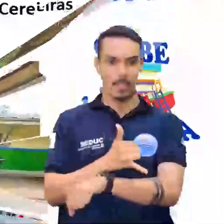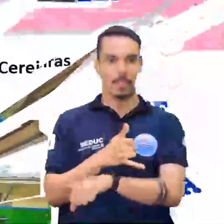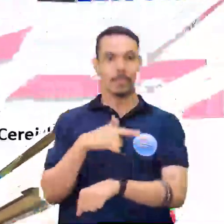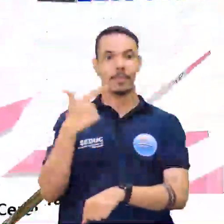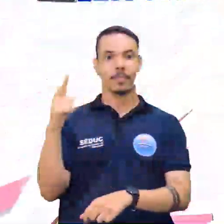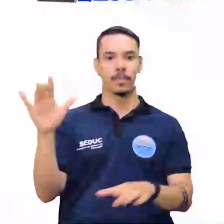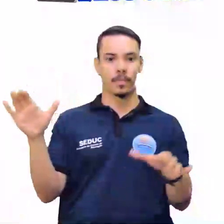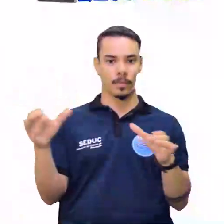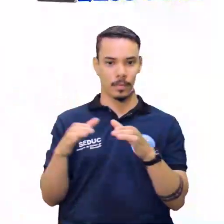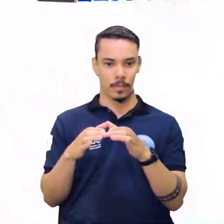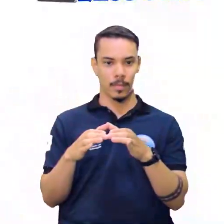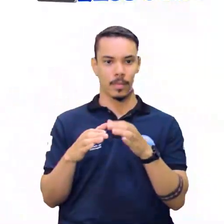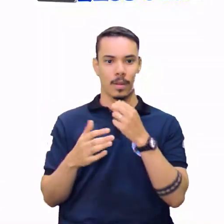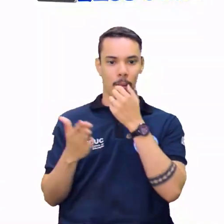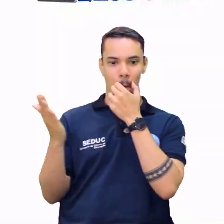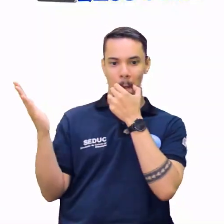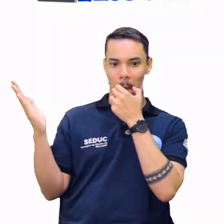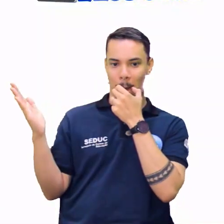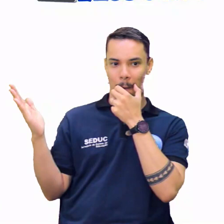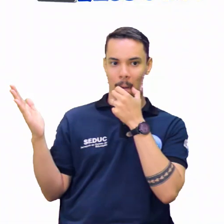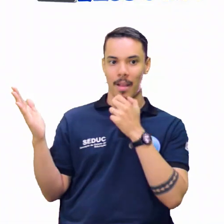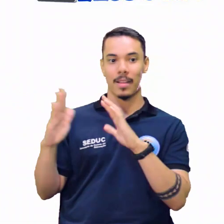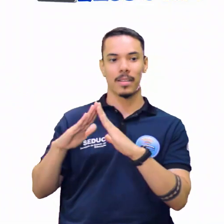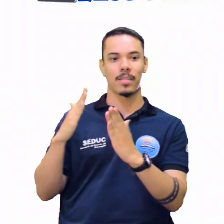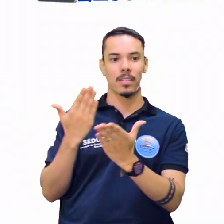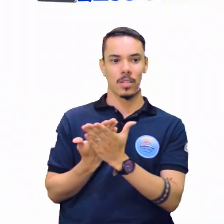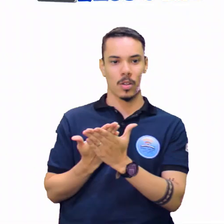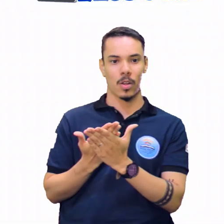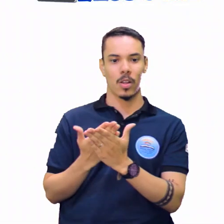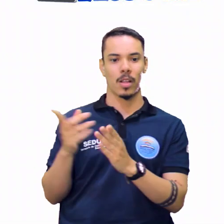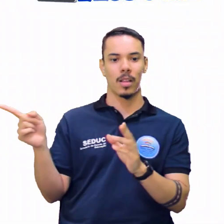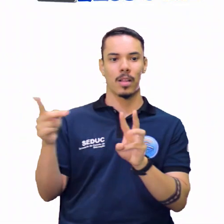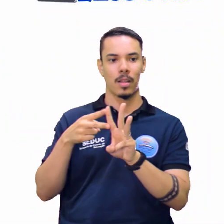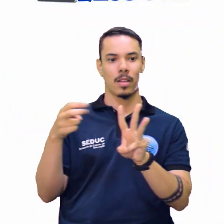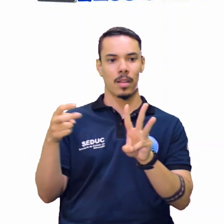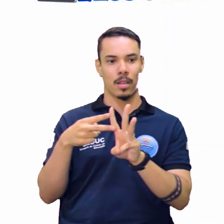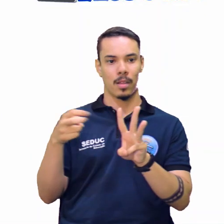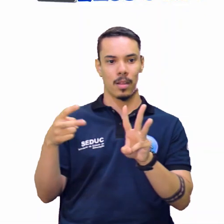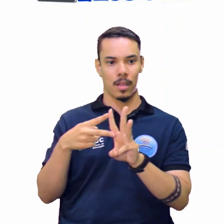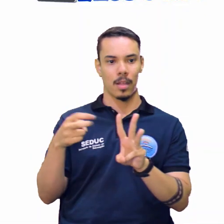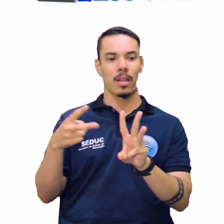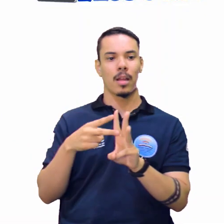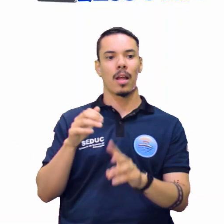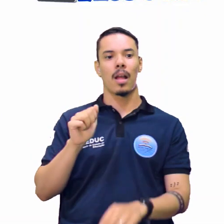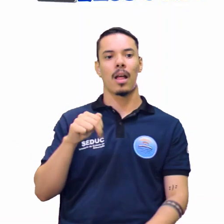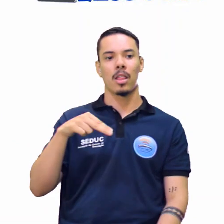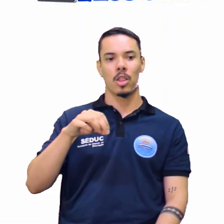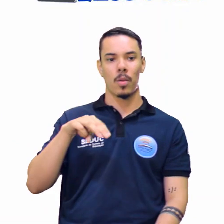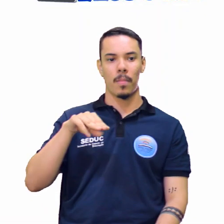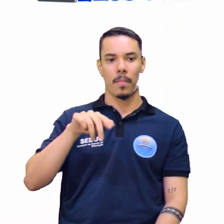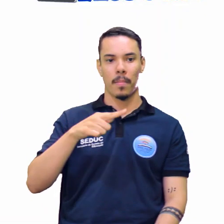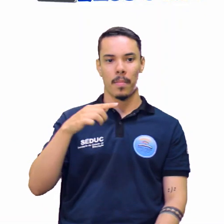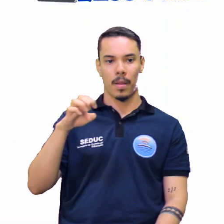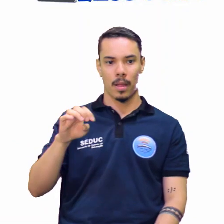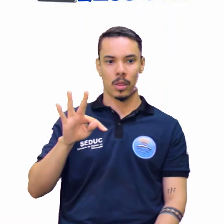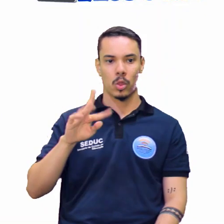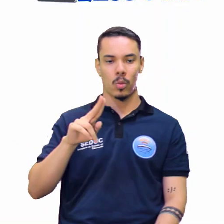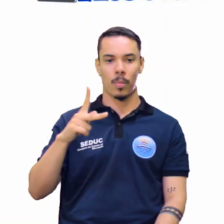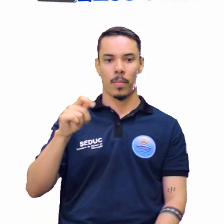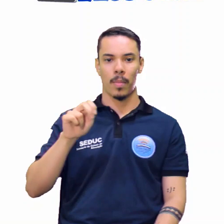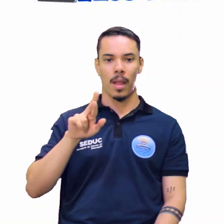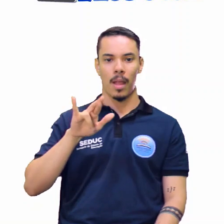turma aqui a turma da escola indígena muito Pari Aldeia Serrinha